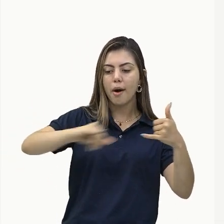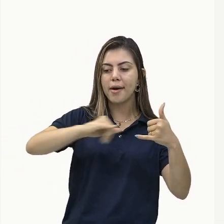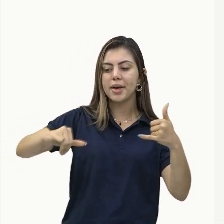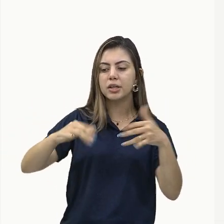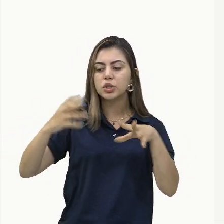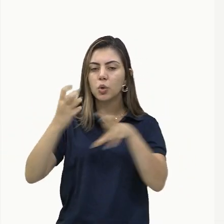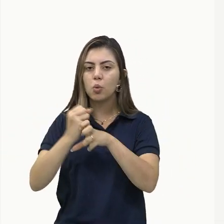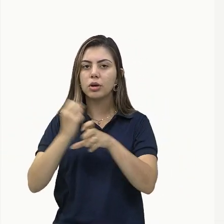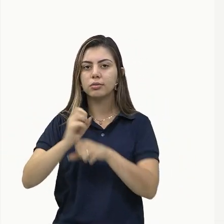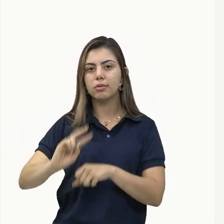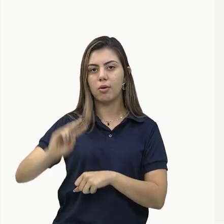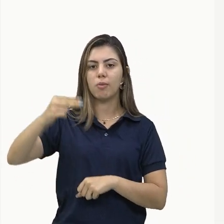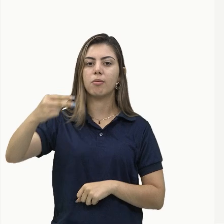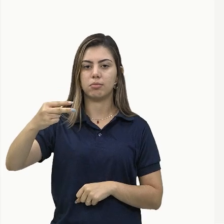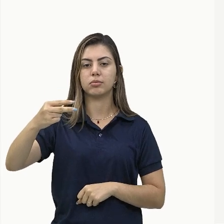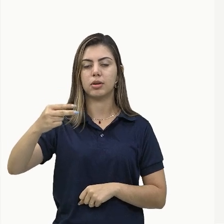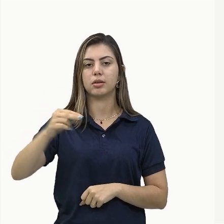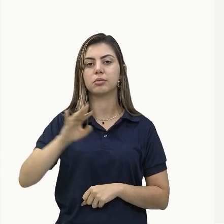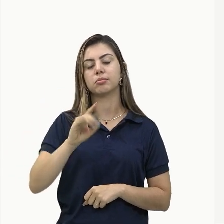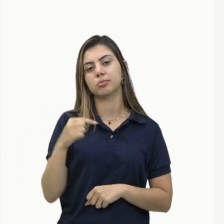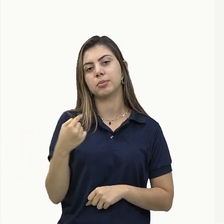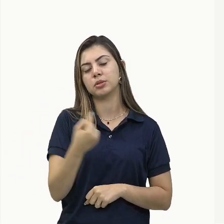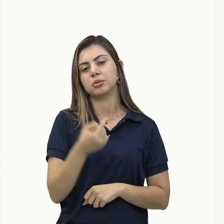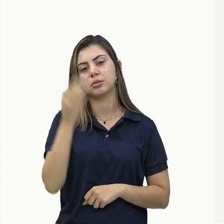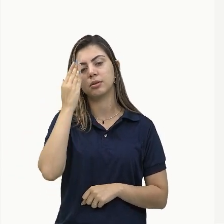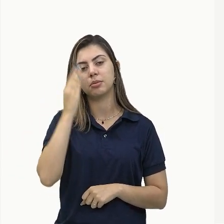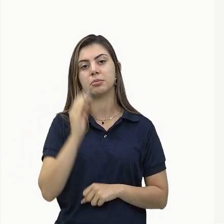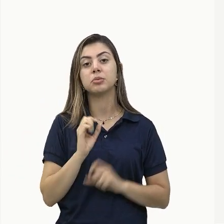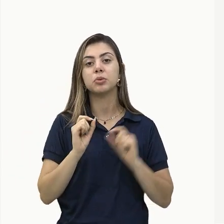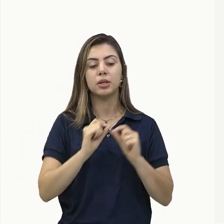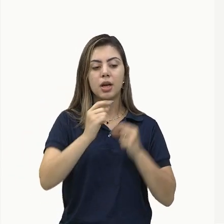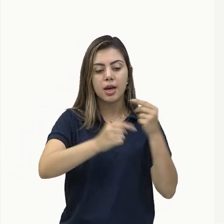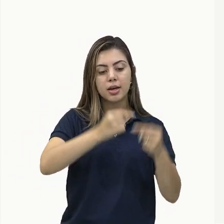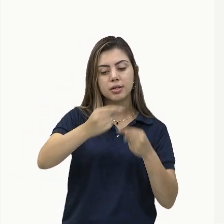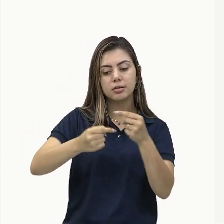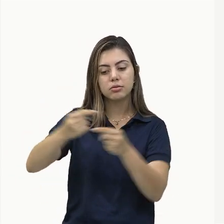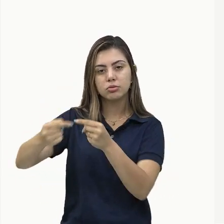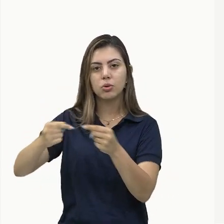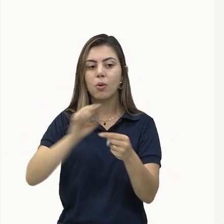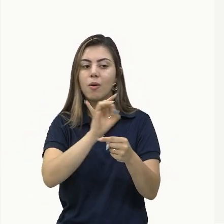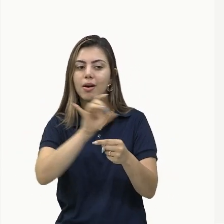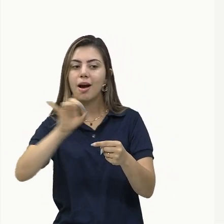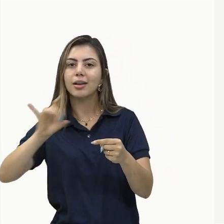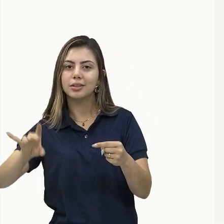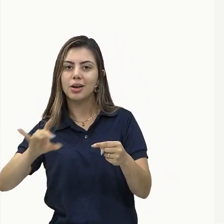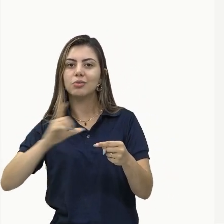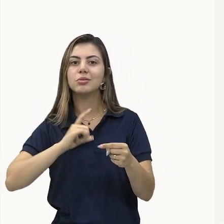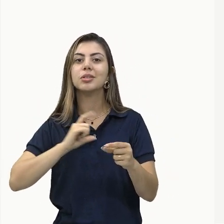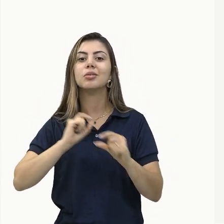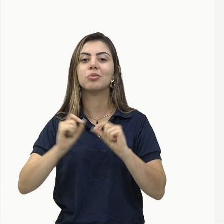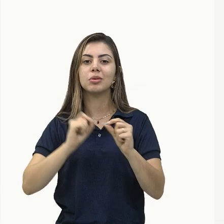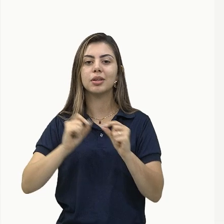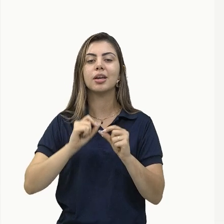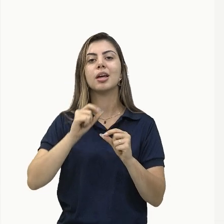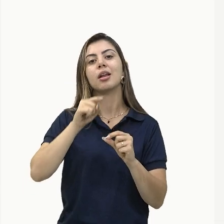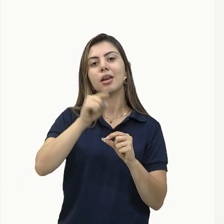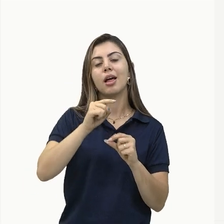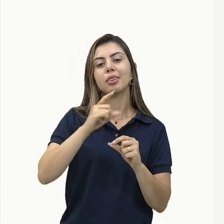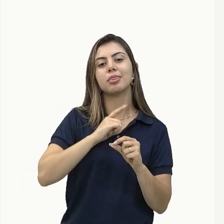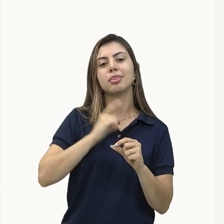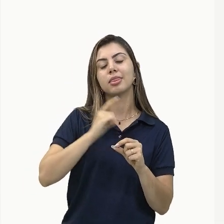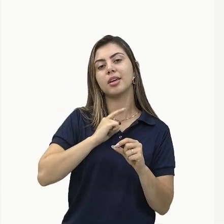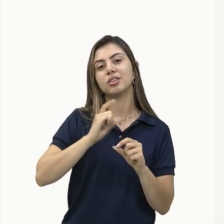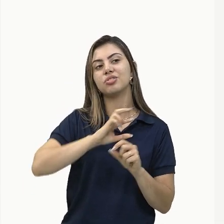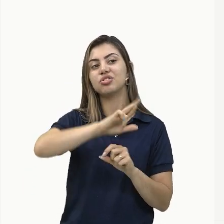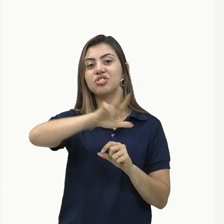certo? Só que por cada resistor passa uma potência diferente, tem uma potência dissipada diferente. Quando eu